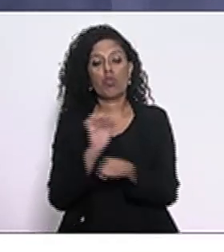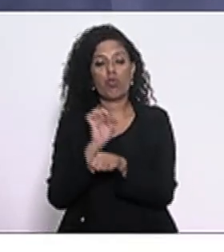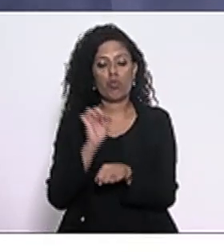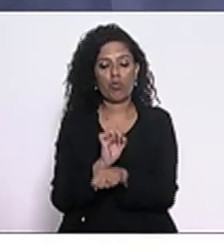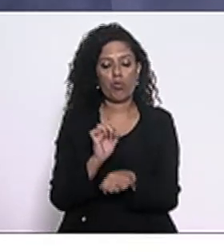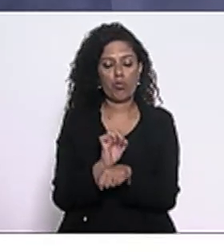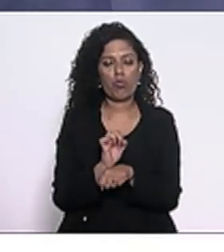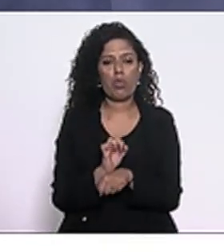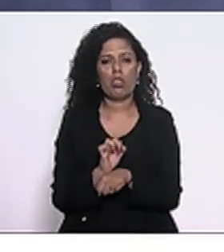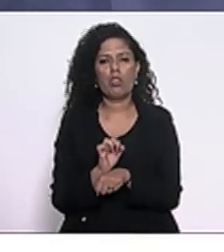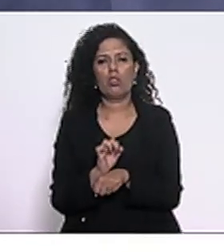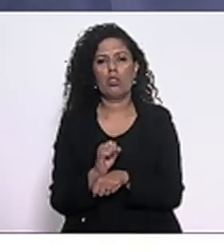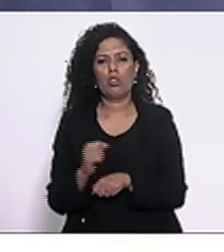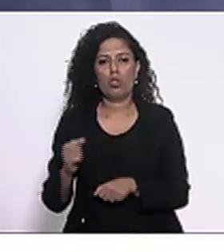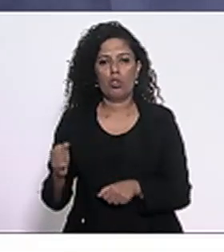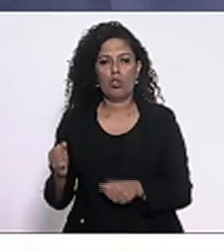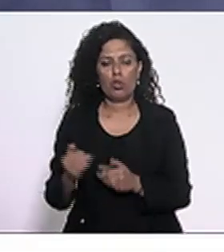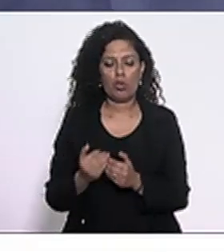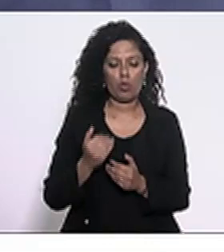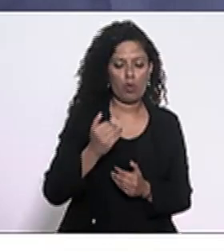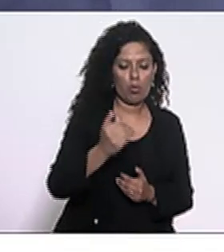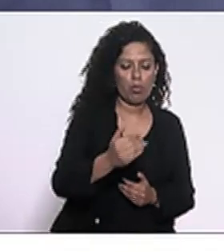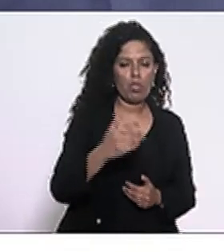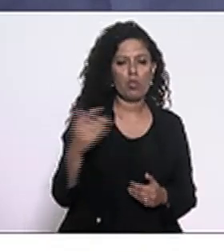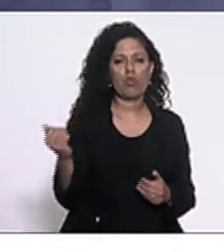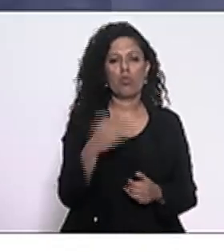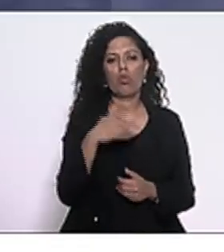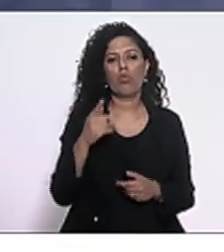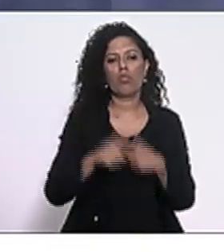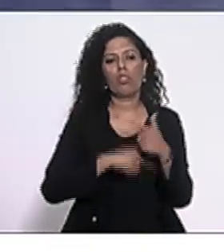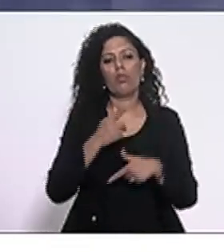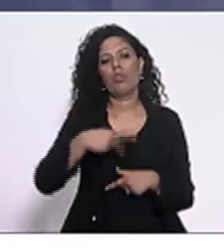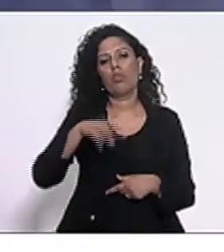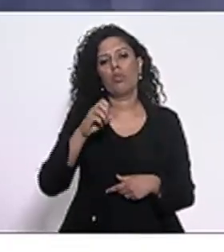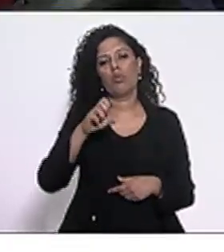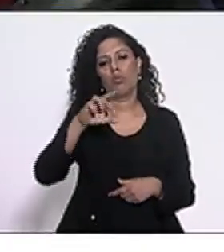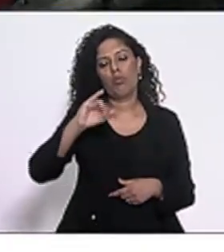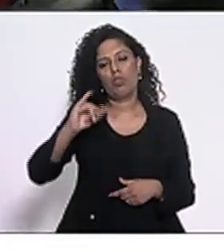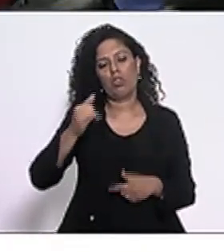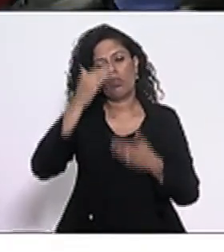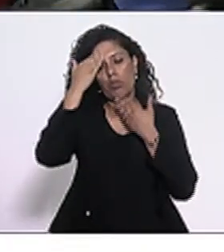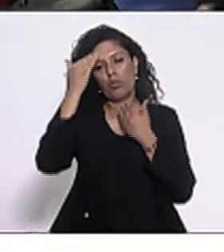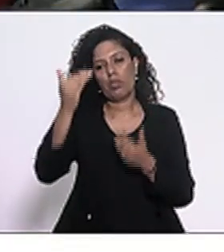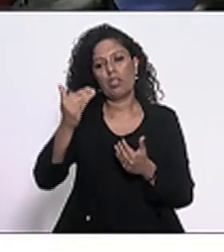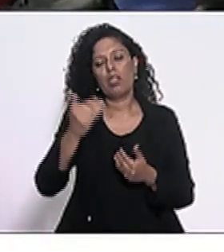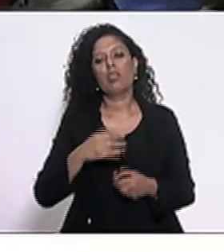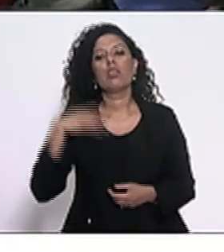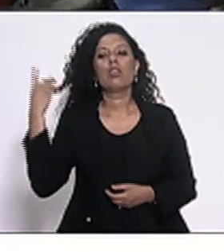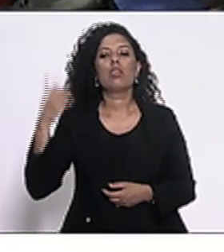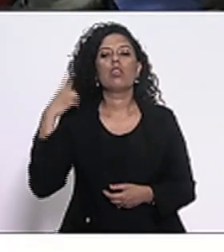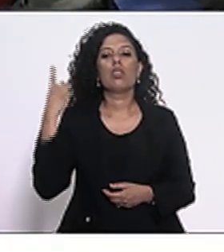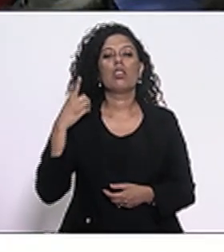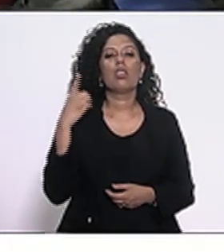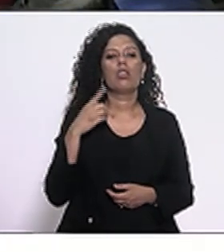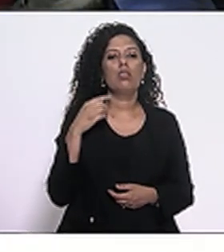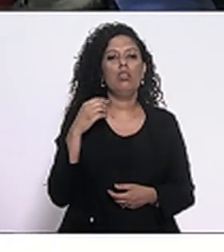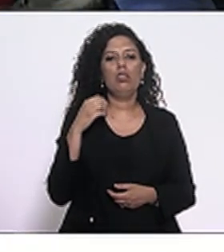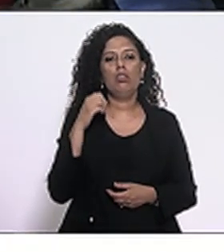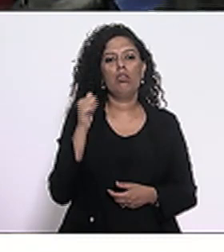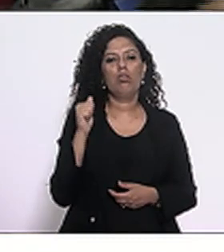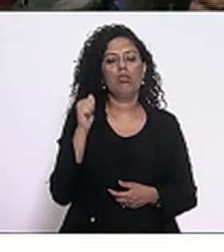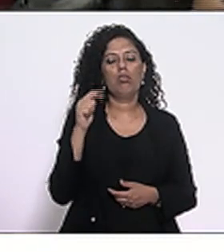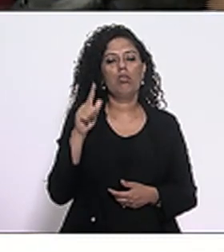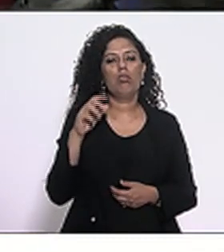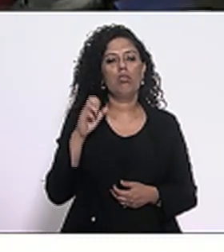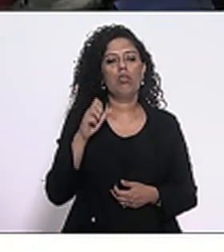realmente essa nova etapa do Proderj venha acontecer. Obrigado. Obrigado, Júlio Faustino. Tem a palavra o deputado Alexandre Knoploch.